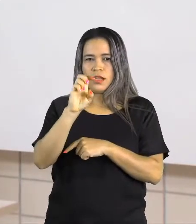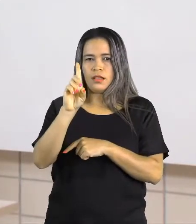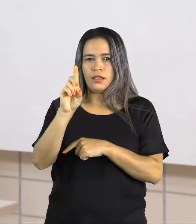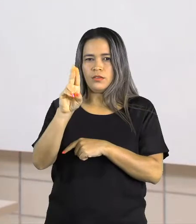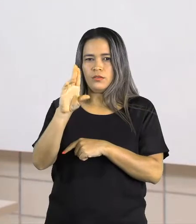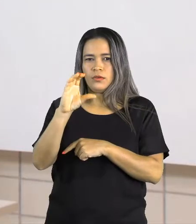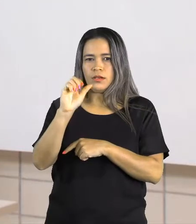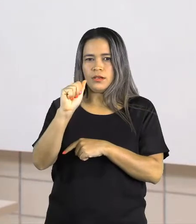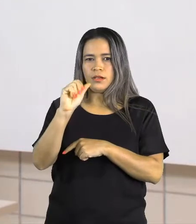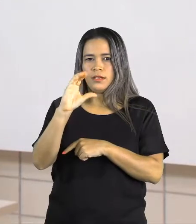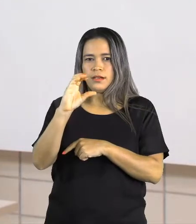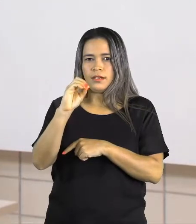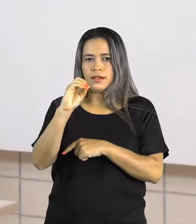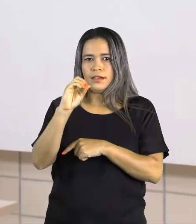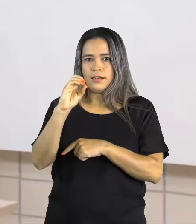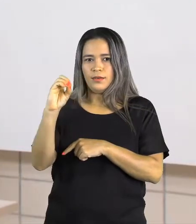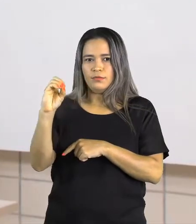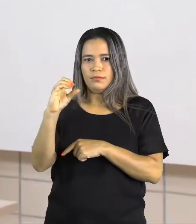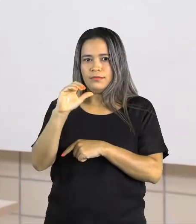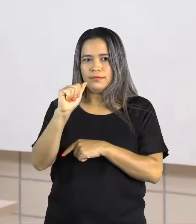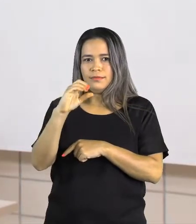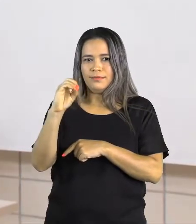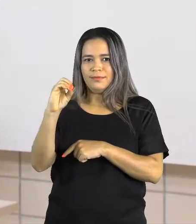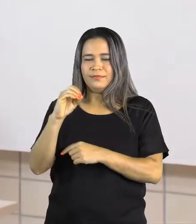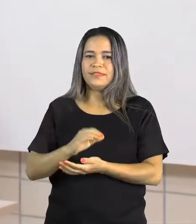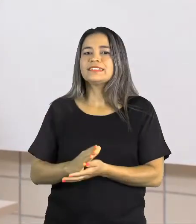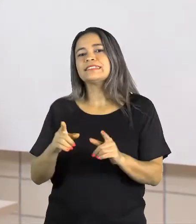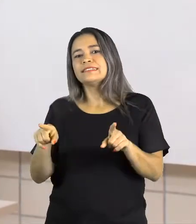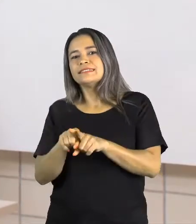educacãopalmas.com.br. E no nosso canal